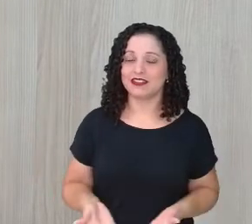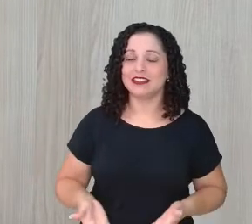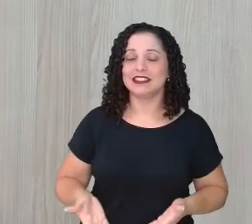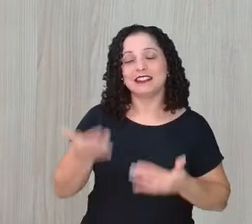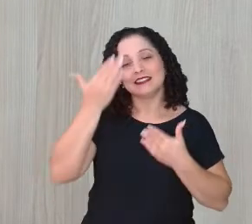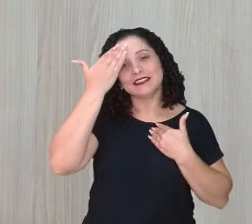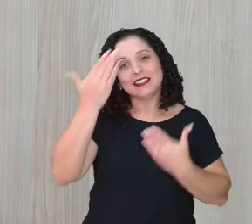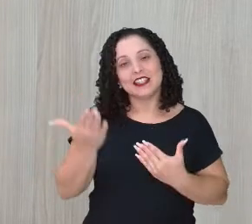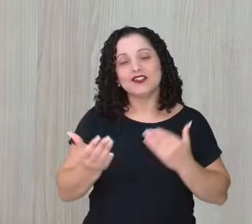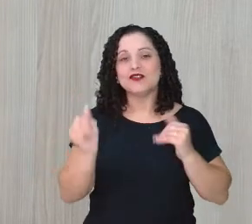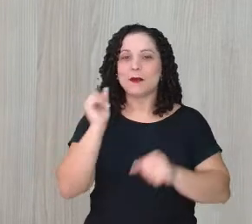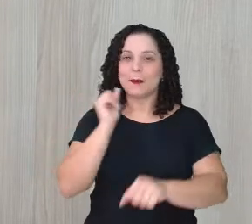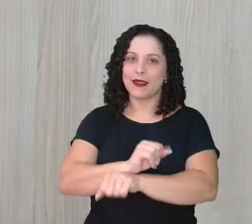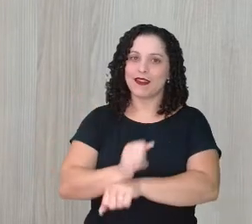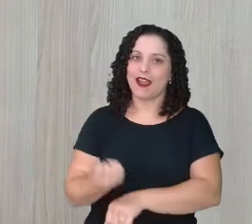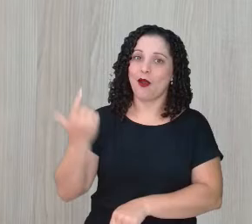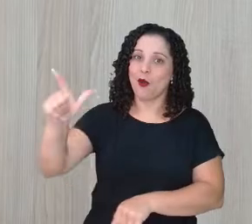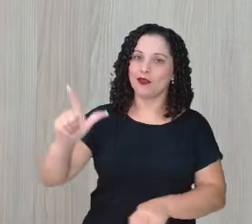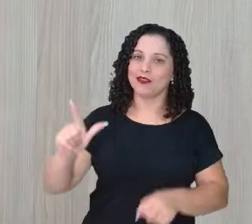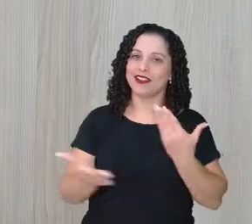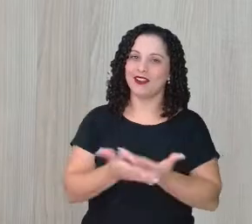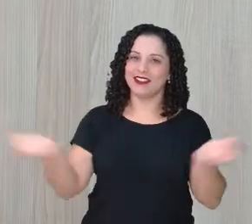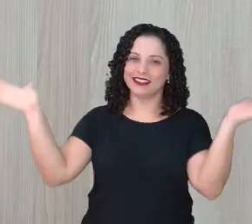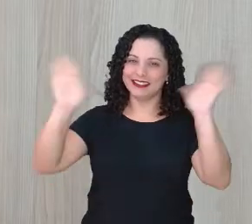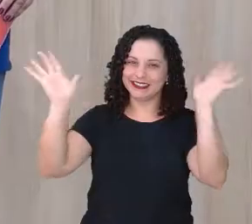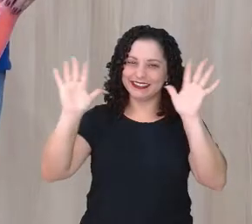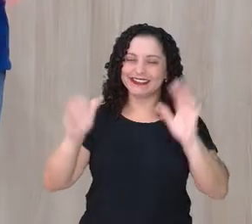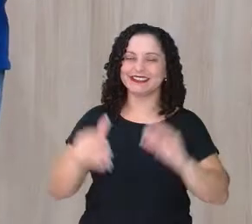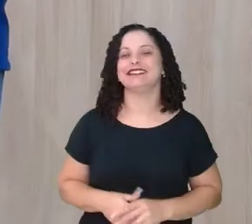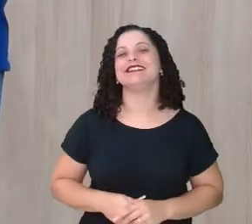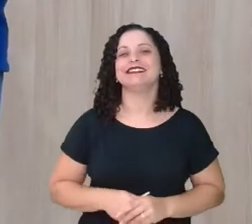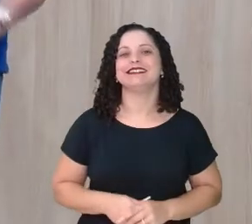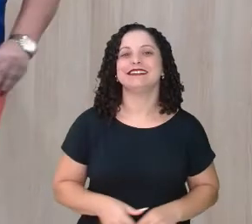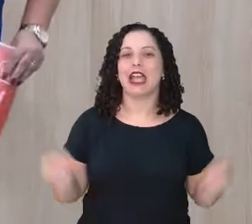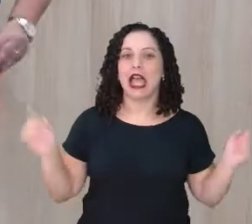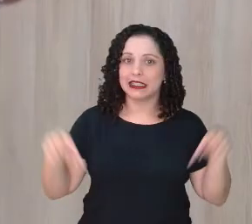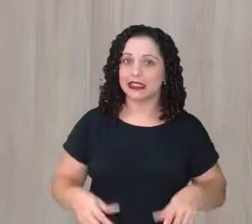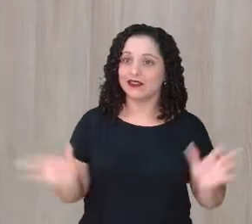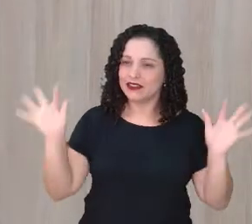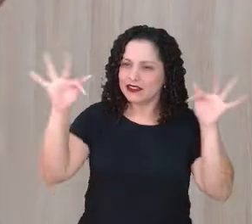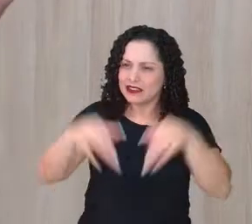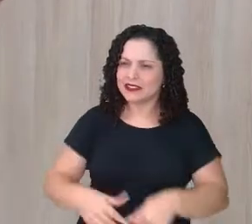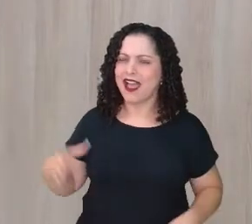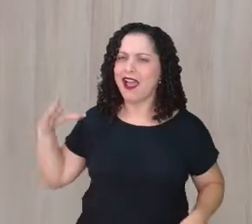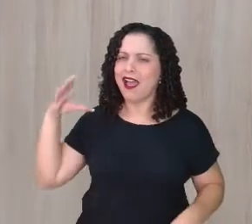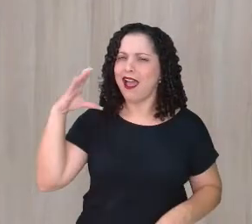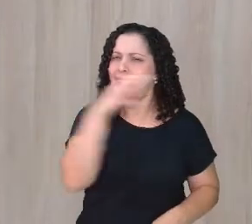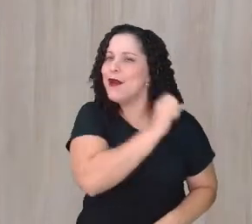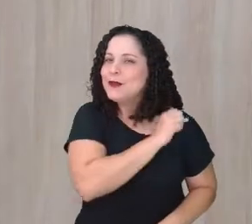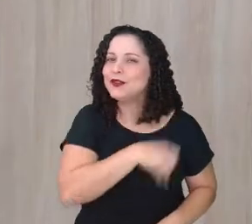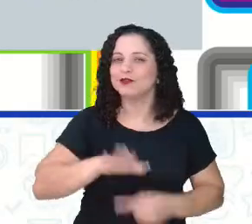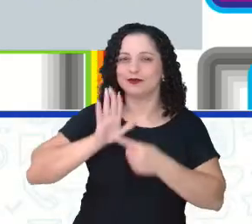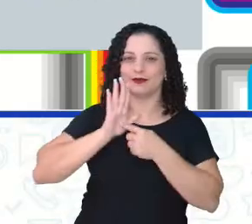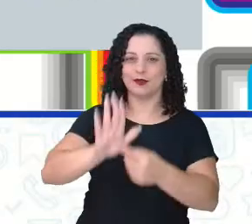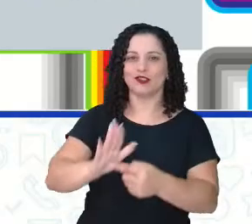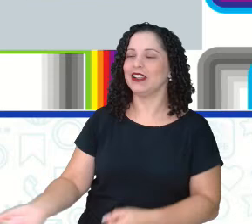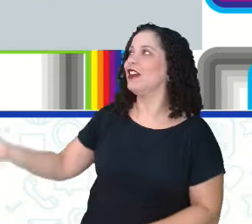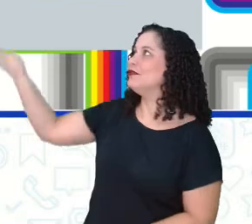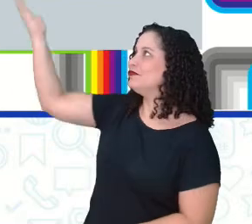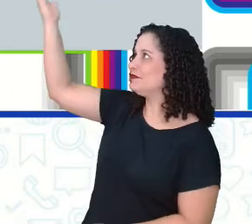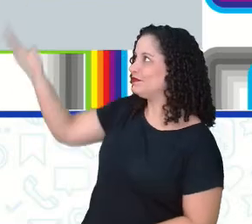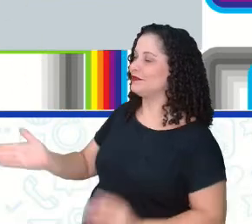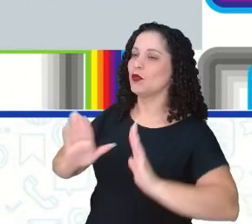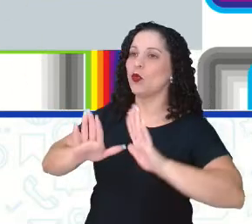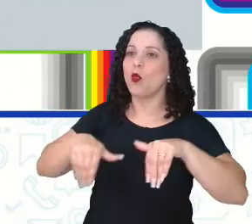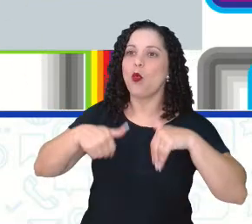e esperando vocês na próxima aula. Tchau, tchau, pessoal. Aqui, para encerrar, rapidinho, eu vou mostrar a vocês, ó, qual